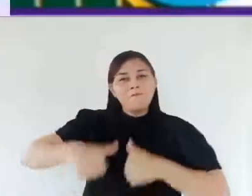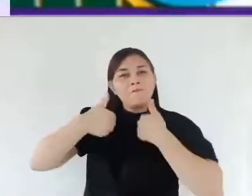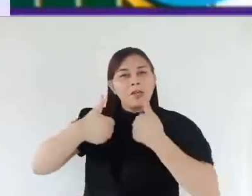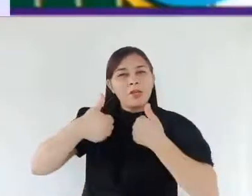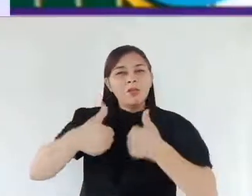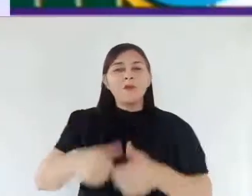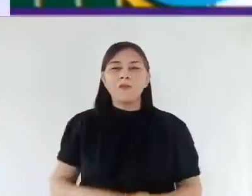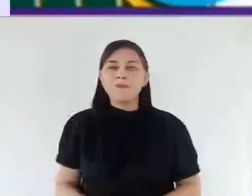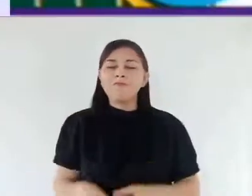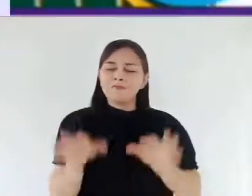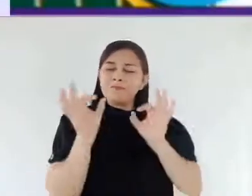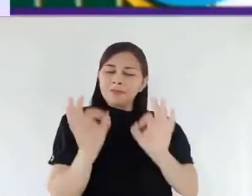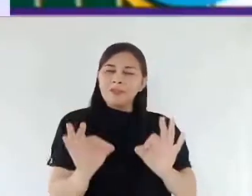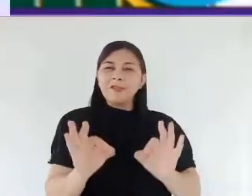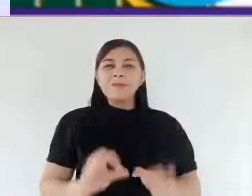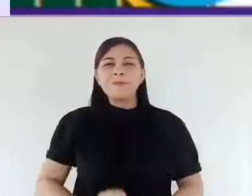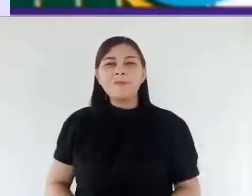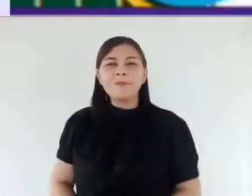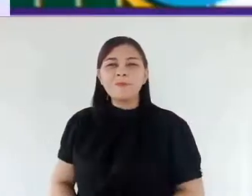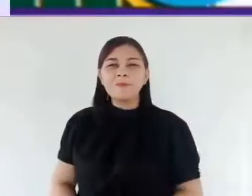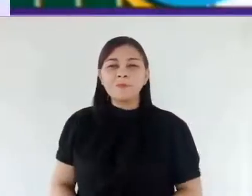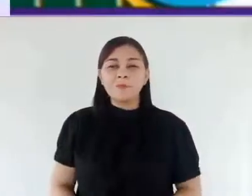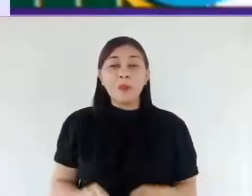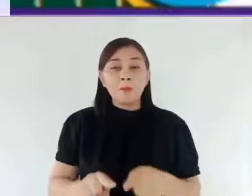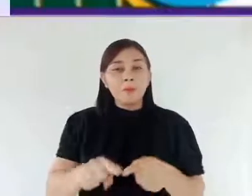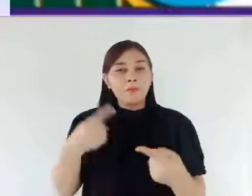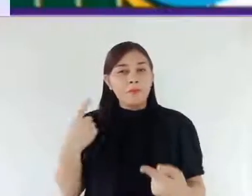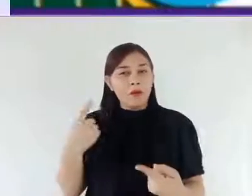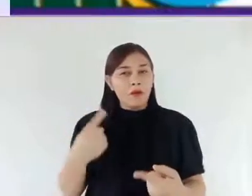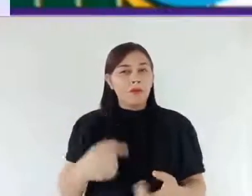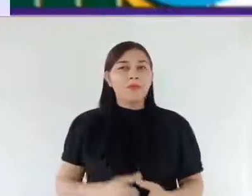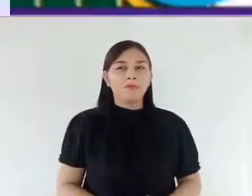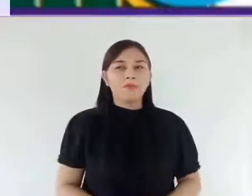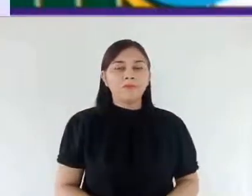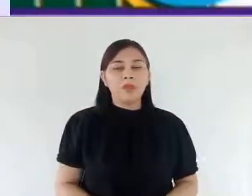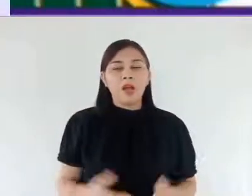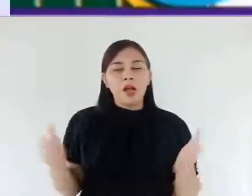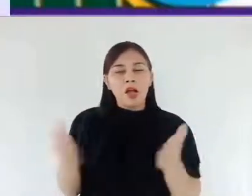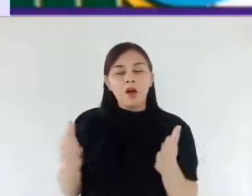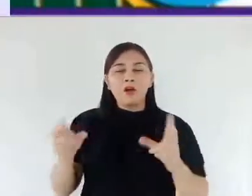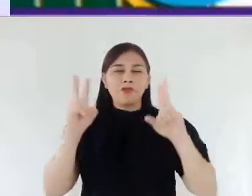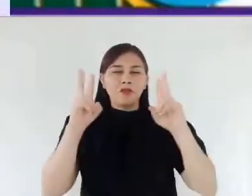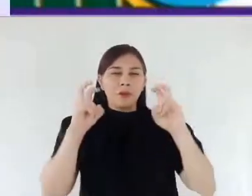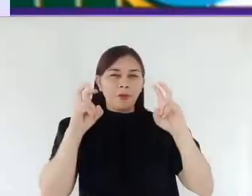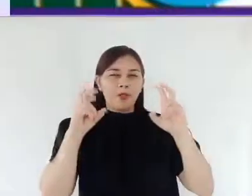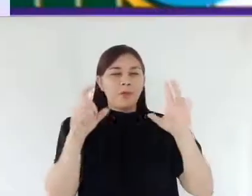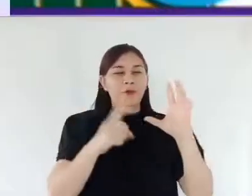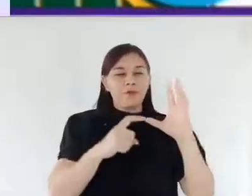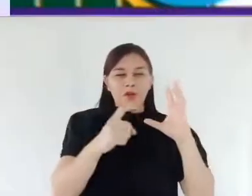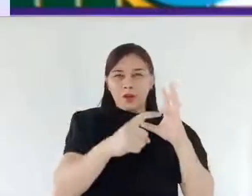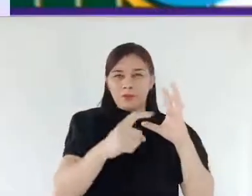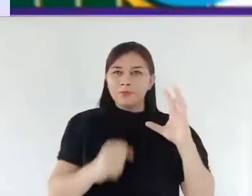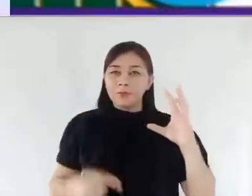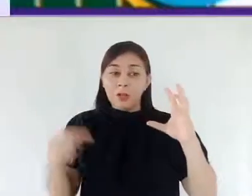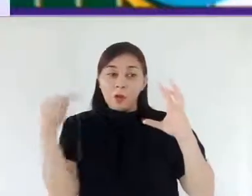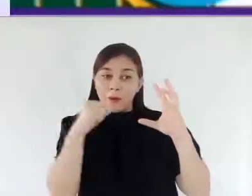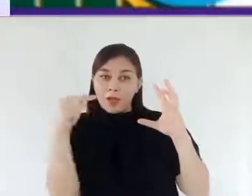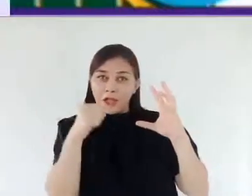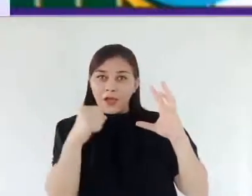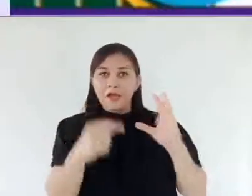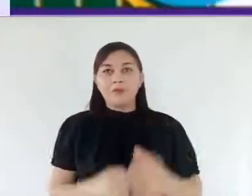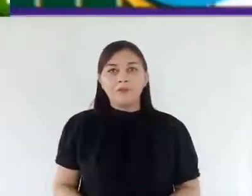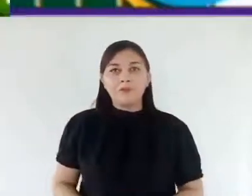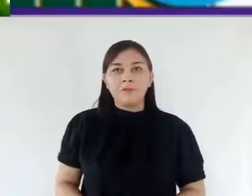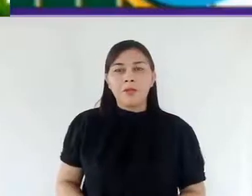eu garanto. Mas, vamos voltar para o tema as vogais. As vogais estão presentes